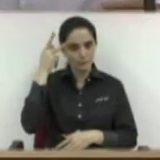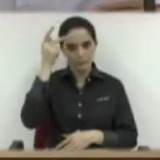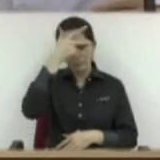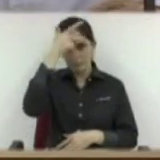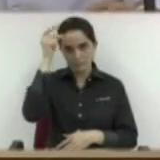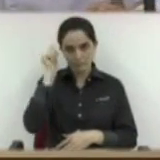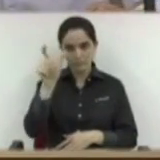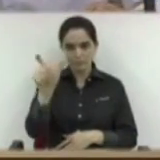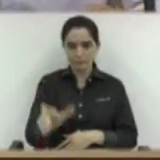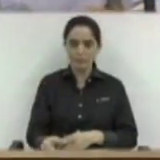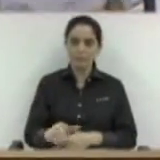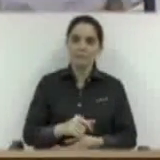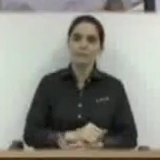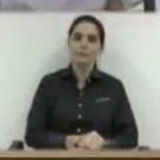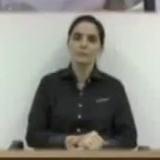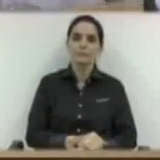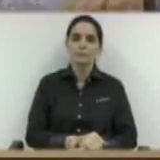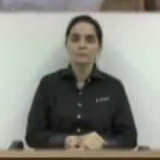municipal.